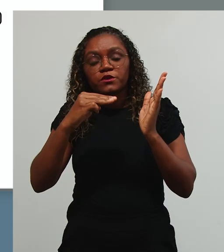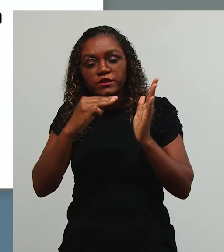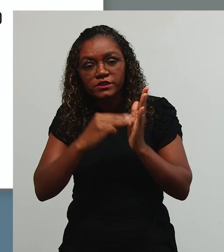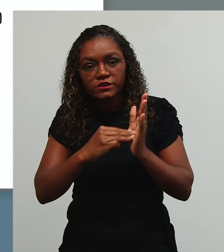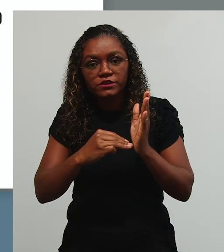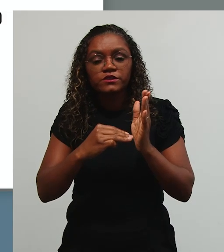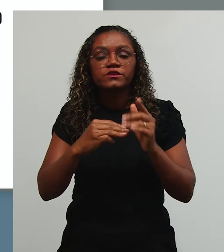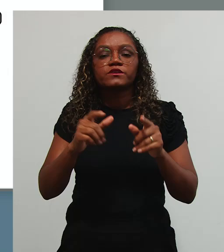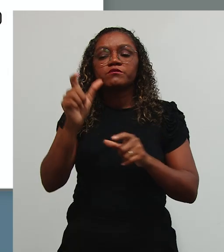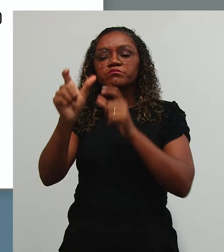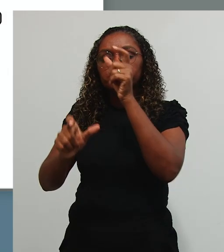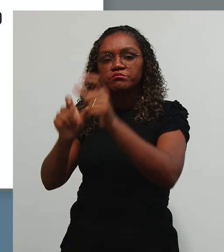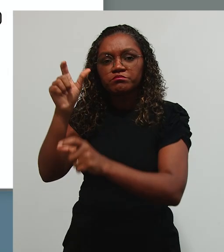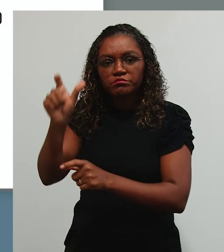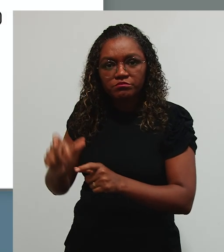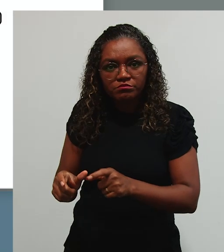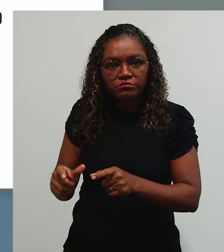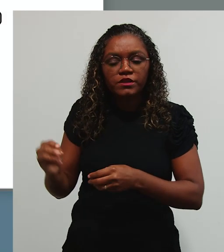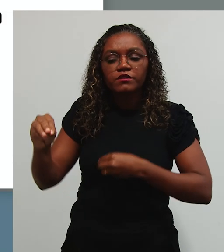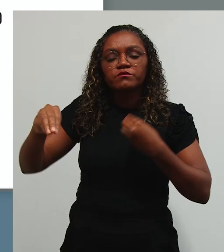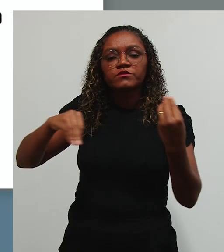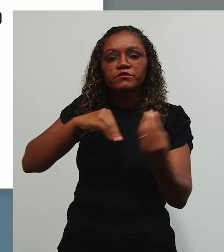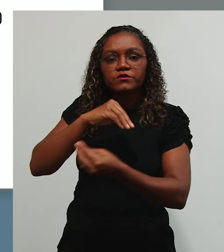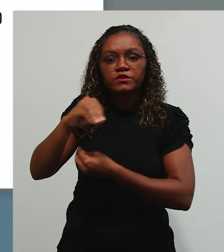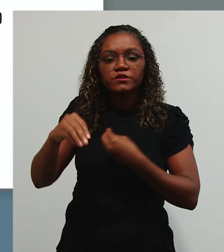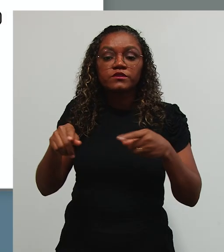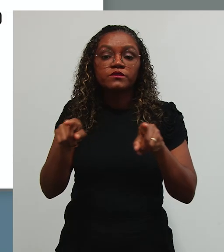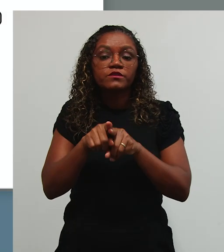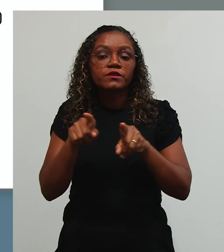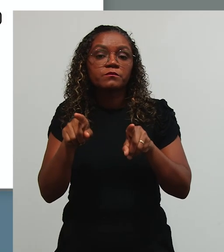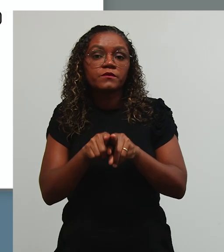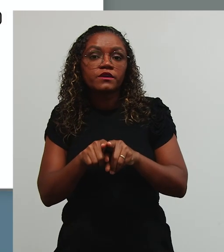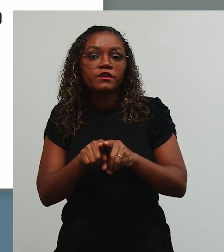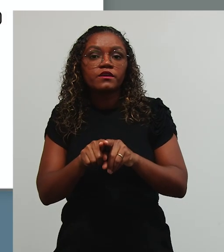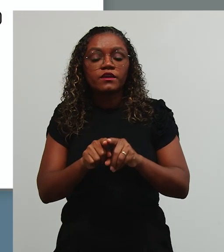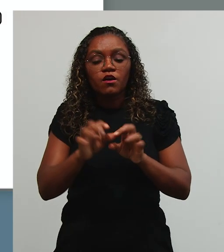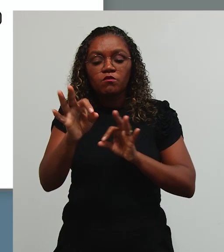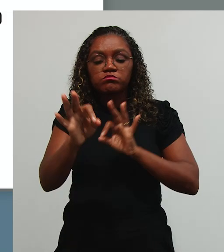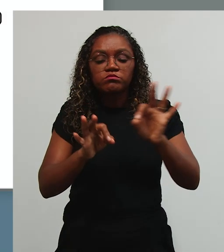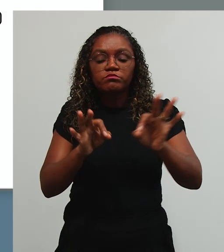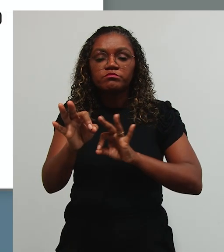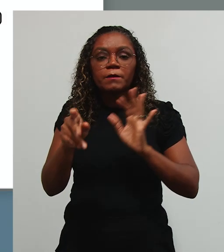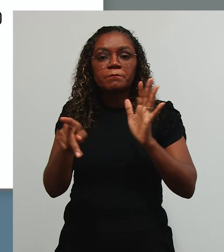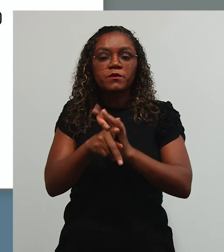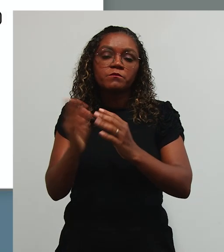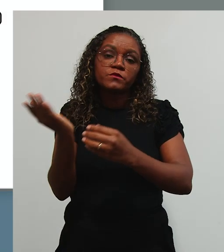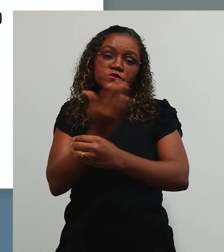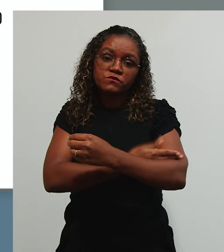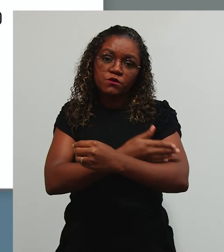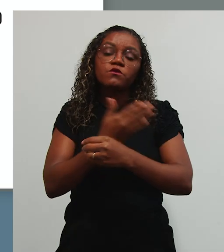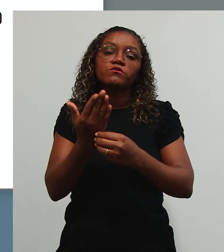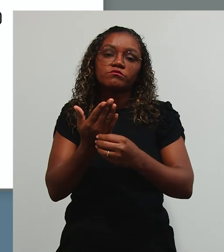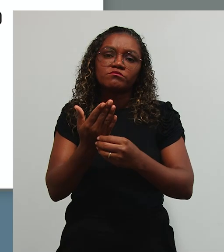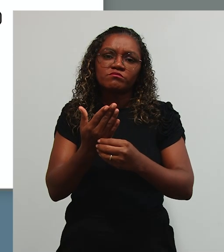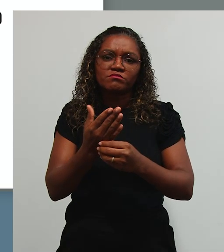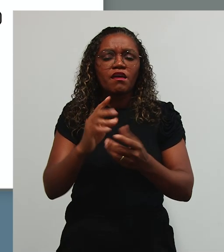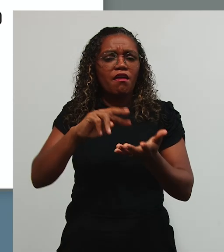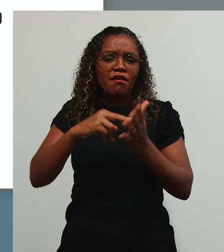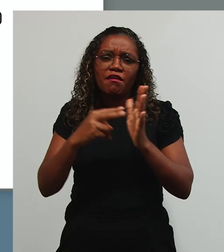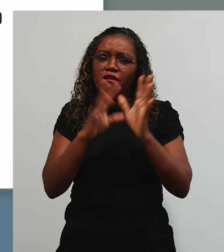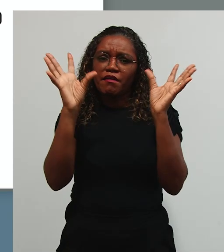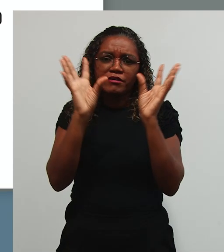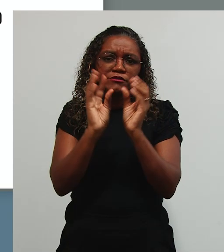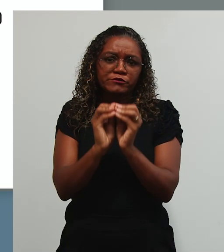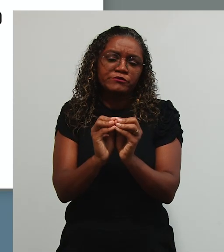os sujeitos envolvidos e uma breve indicação de como o portfólio está organizado. Tudo isso, professora, é quase um resumo.